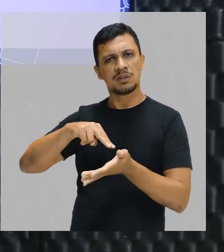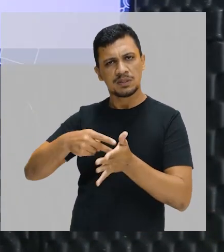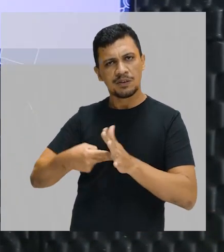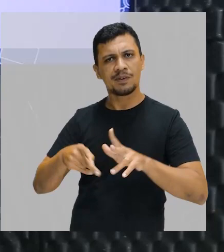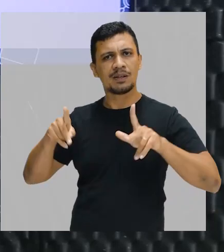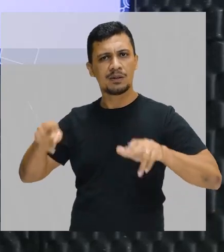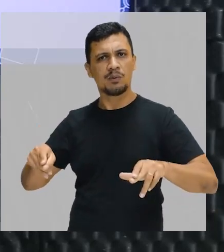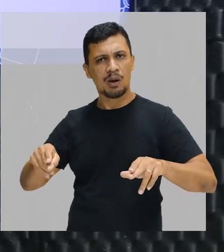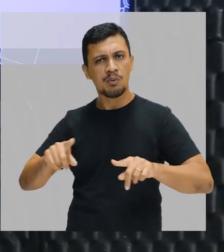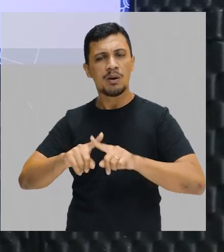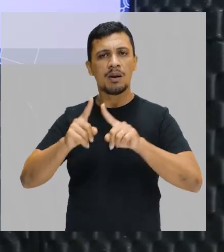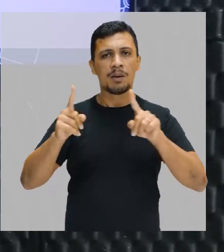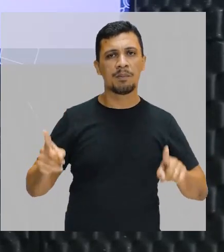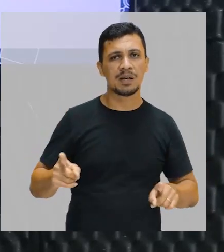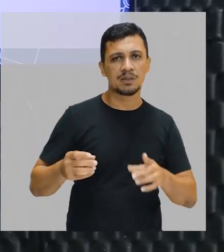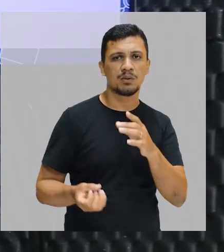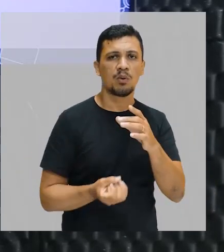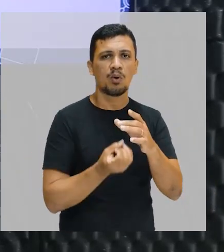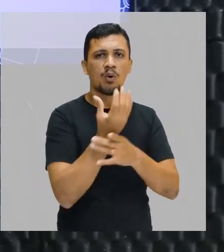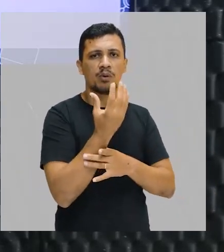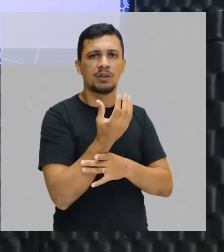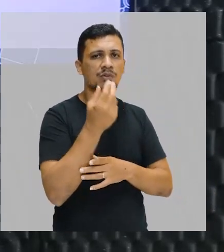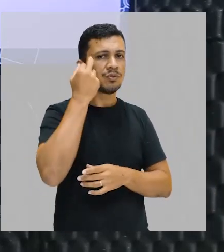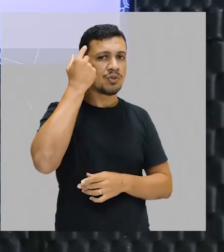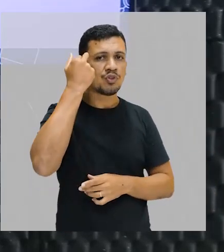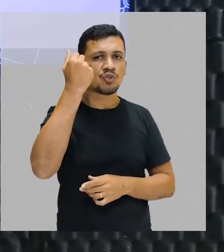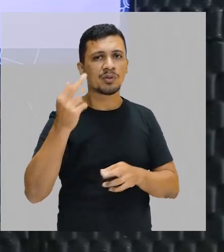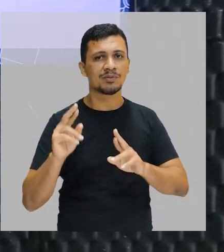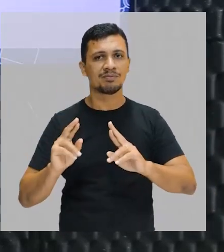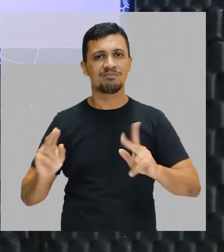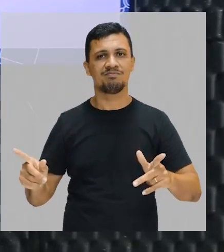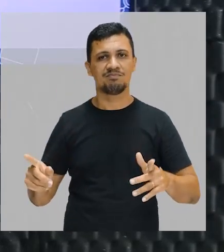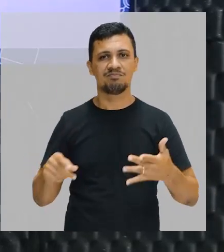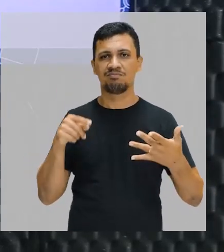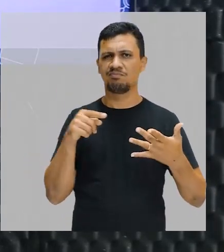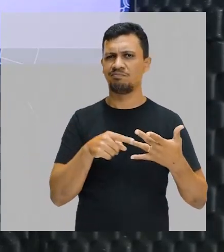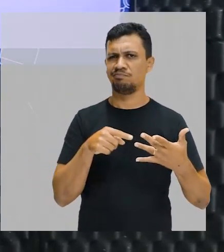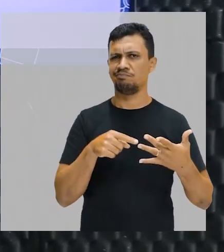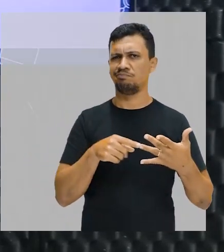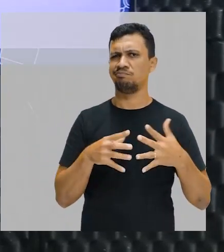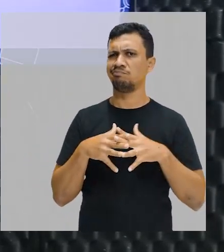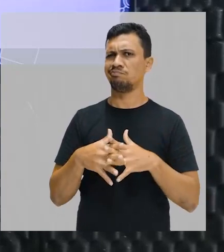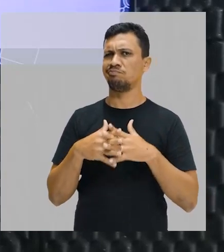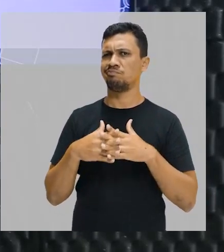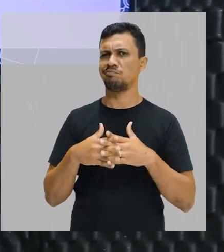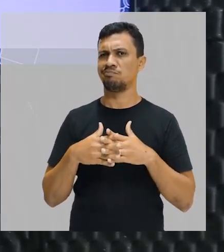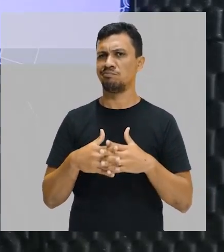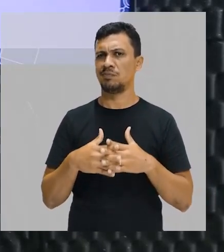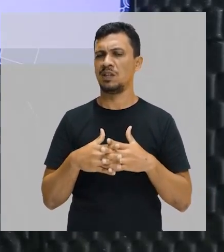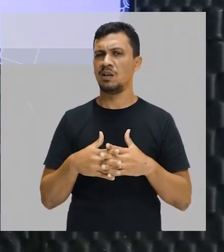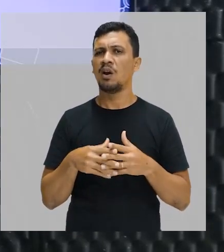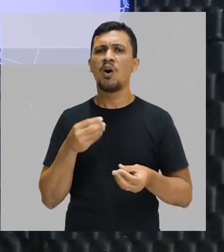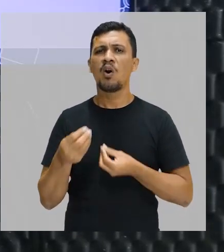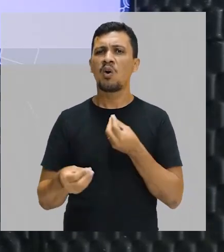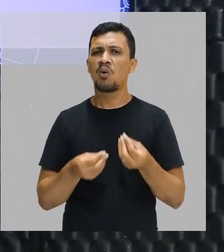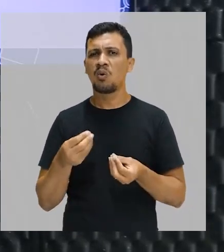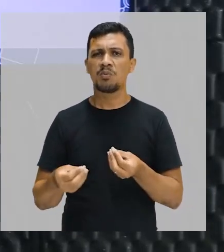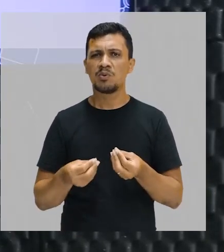históricas absolutamente distintas. Gente, isso aqui é muito confuso. Veja só, dentro da etimologia